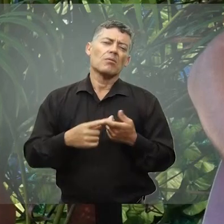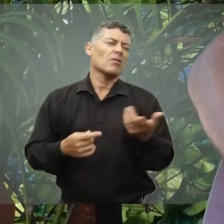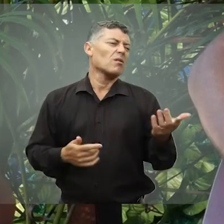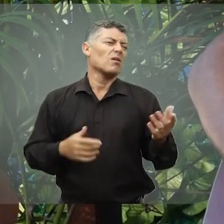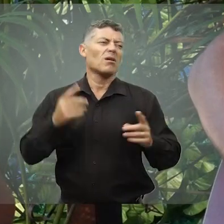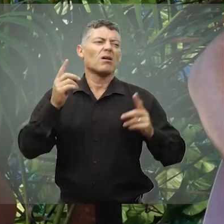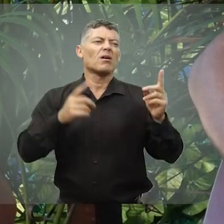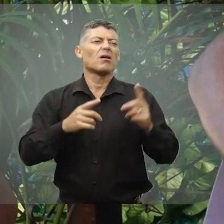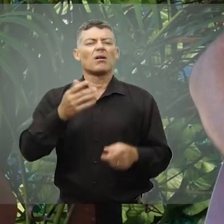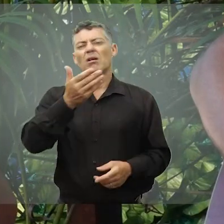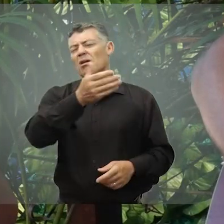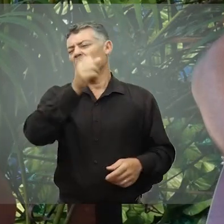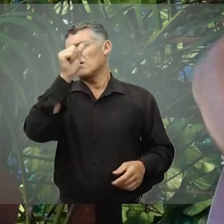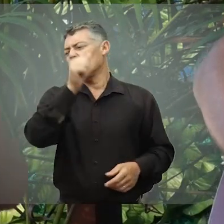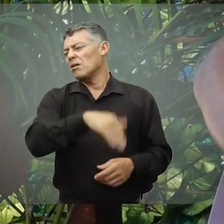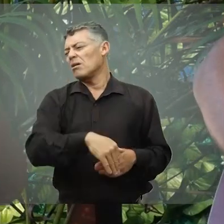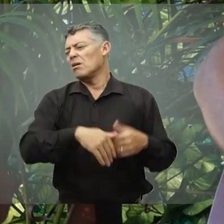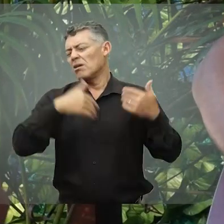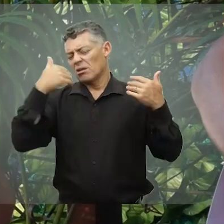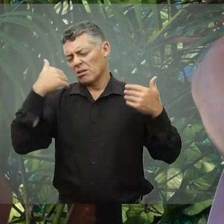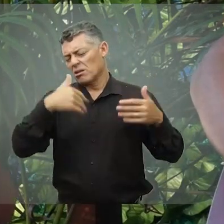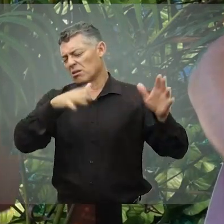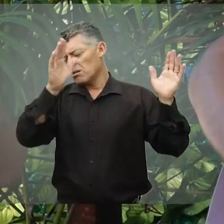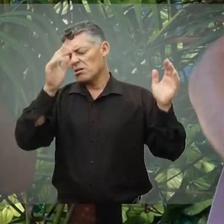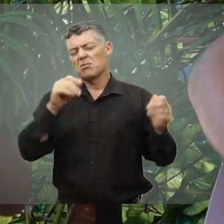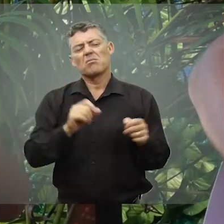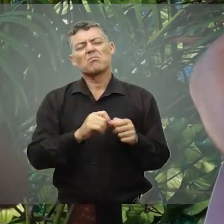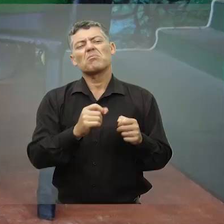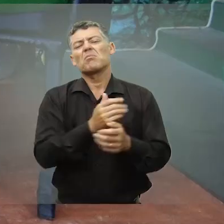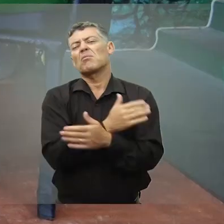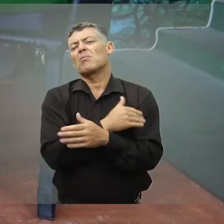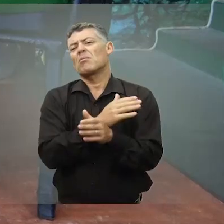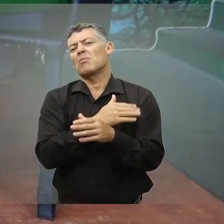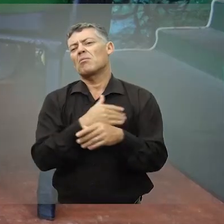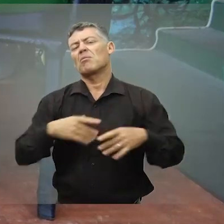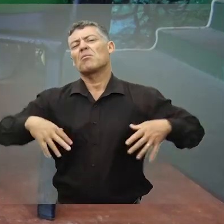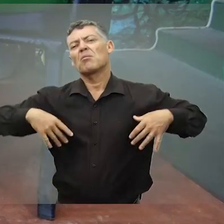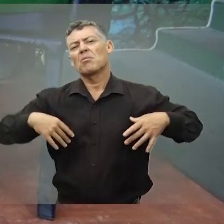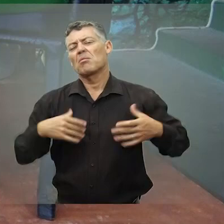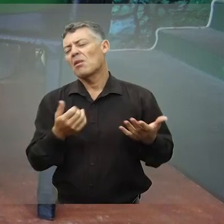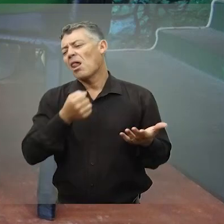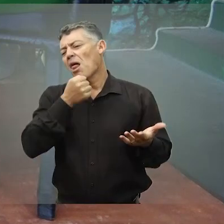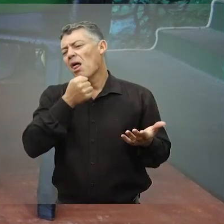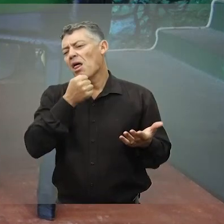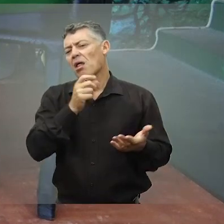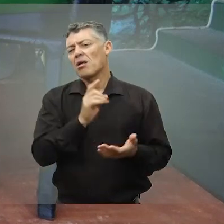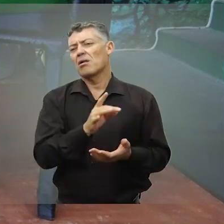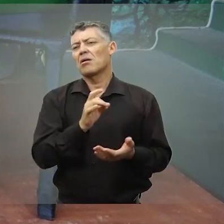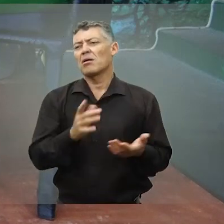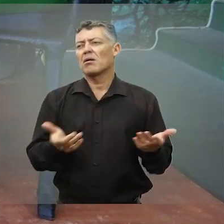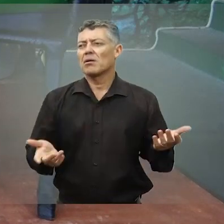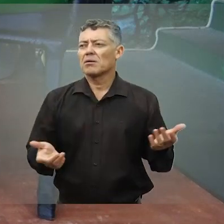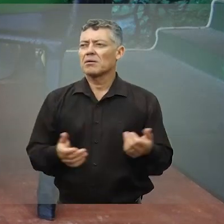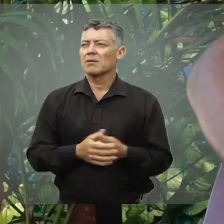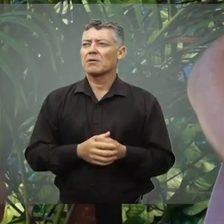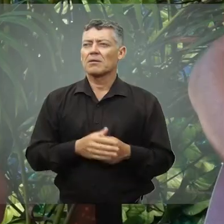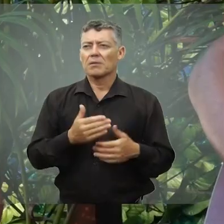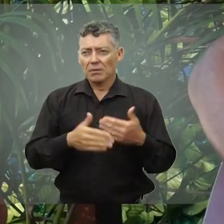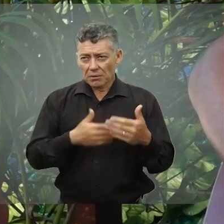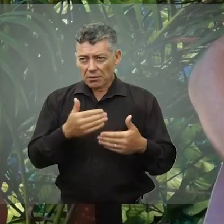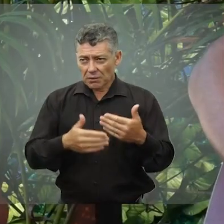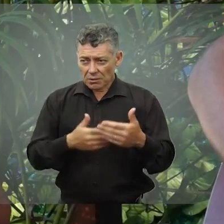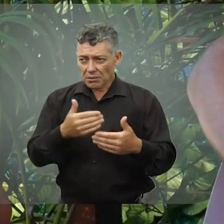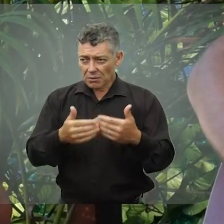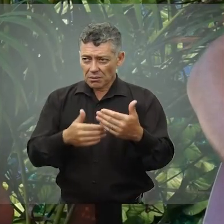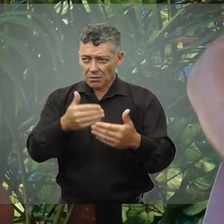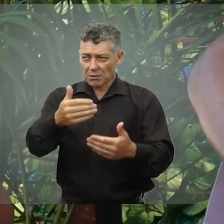música, isso é coisa de vagabundo. Isso é coisa de quem não tem o que fazer, não quer fazer nada não, só quer saber cantar. Então, como se não fosse um trabalho, né? E aí, no